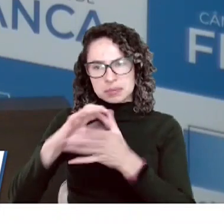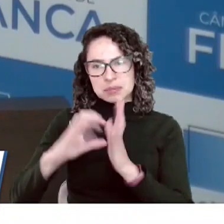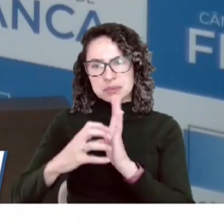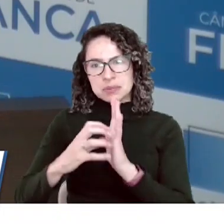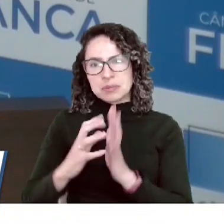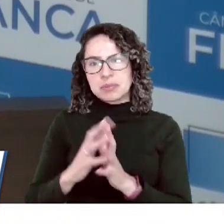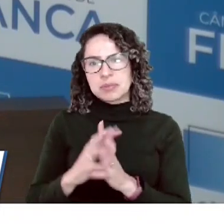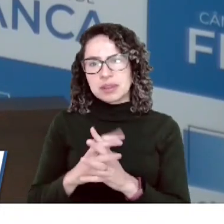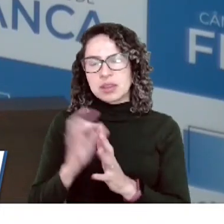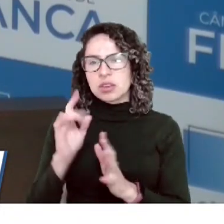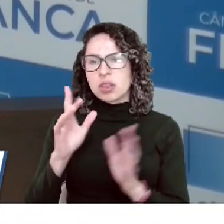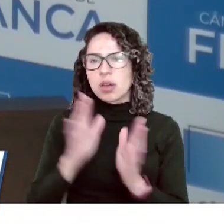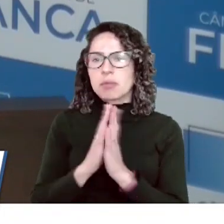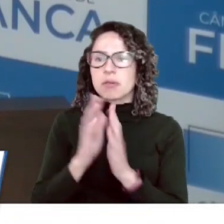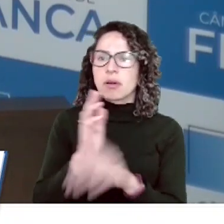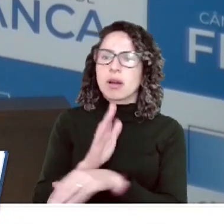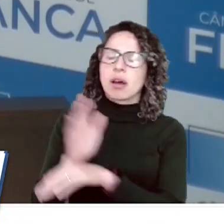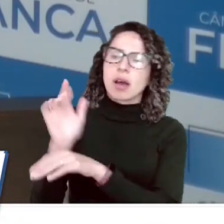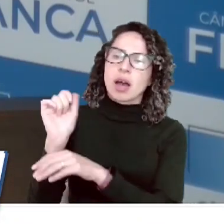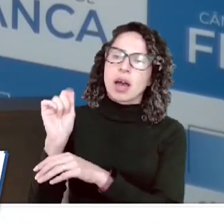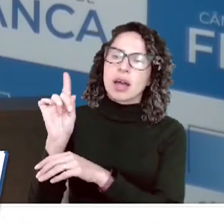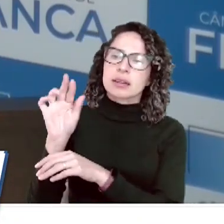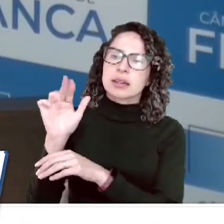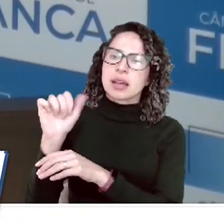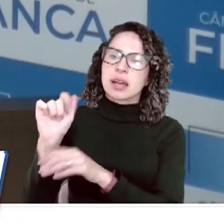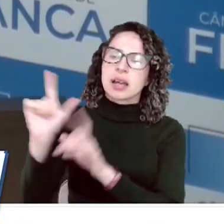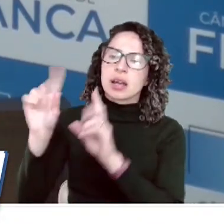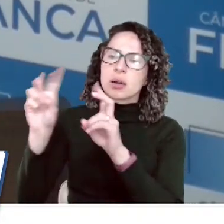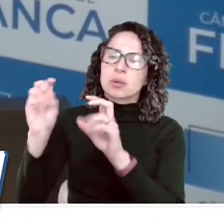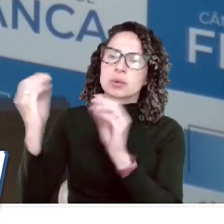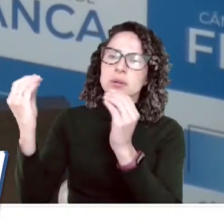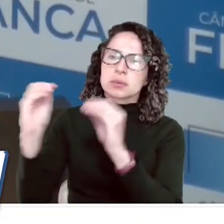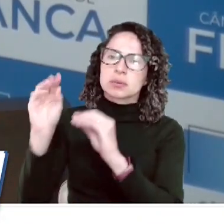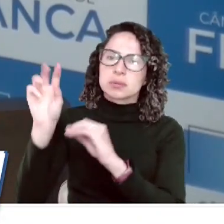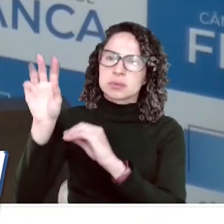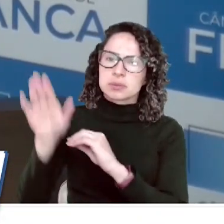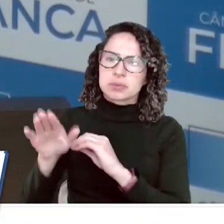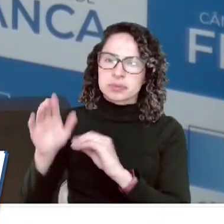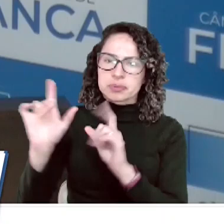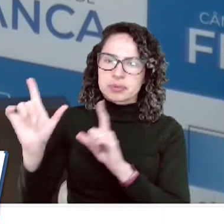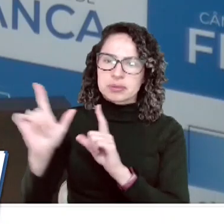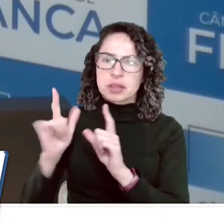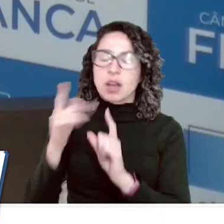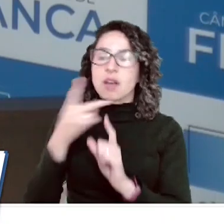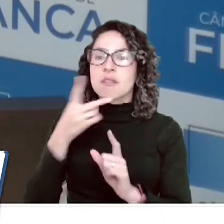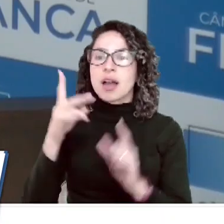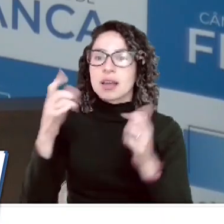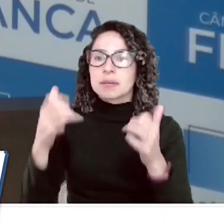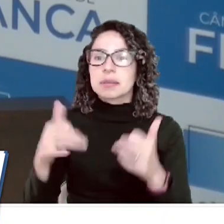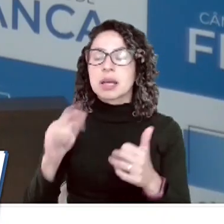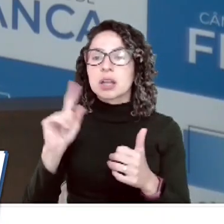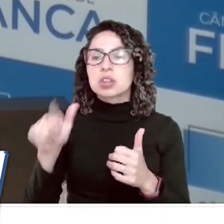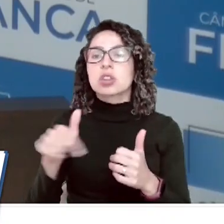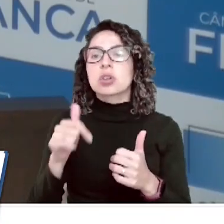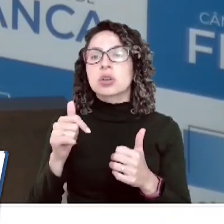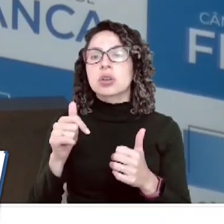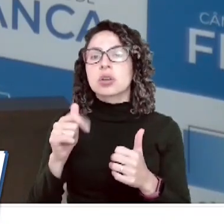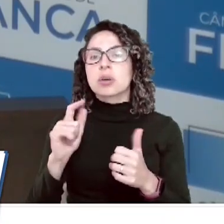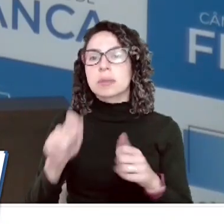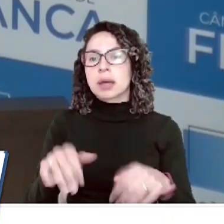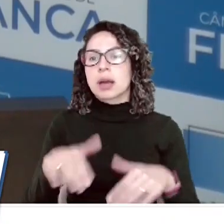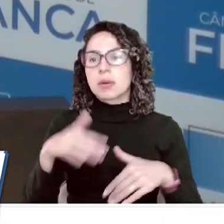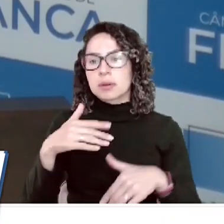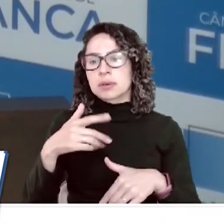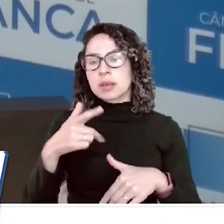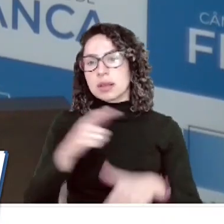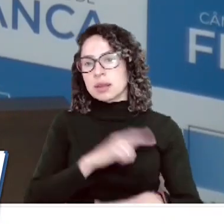Obrigado. Eu só queria que a Adriana colocasse uma matéria aqui no telão, e nós vamos falar também um pouco sobre a nossa audiência pública